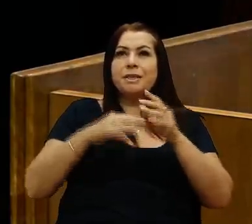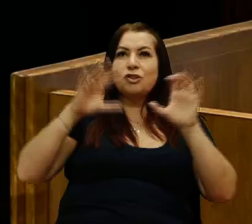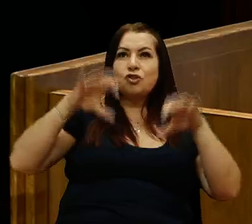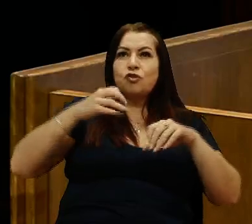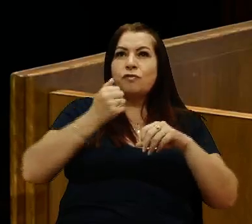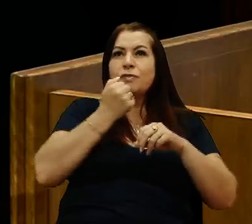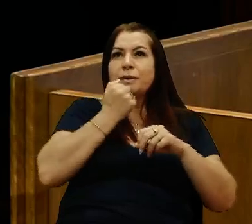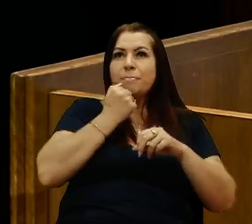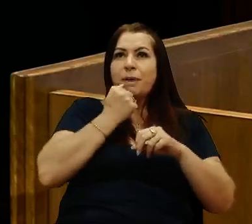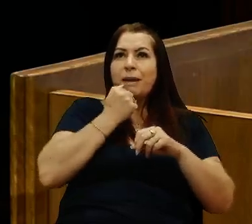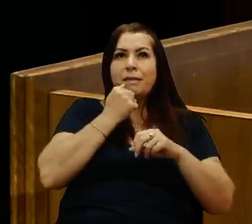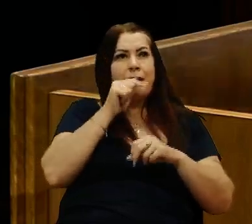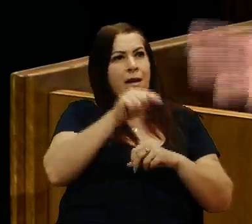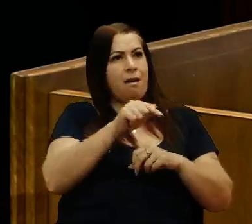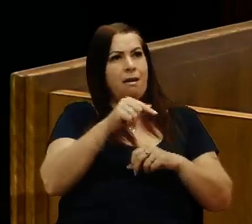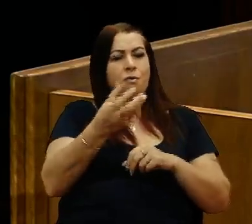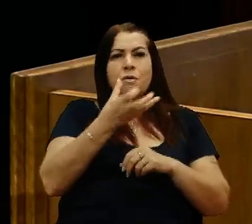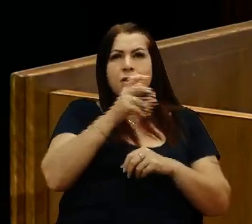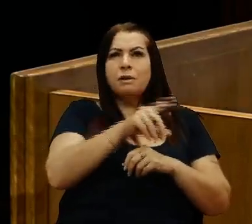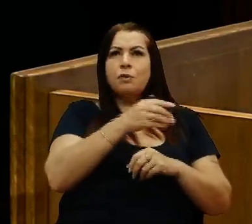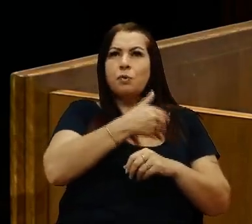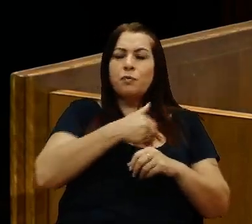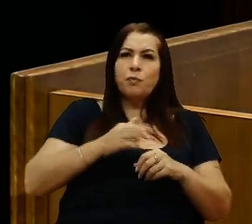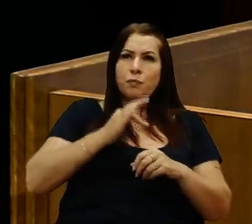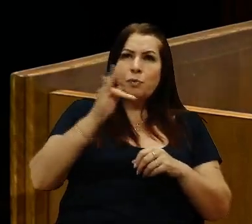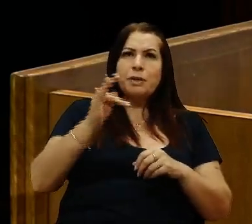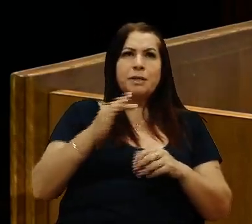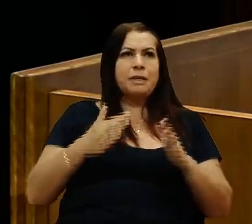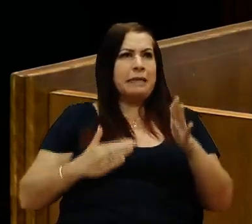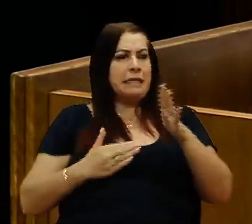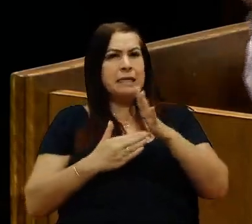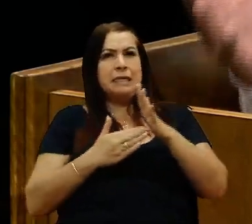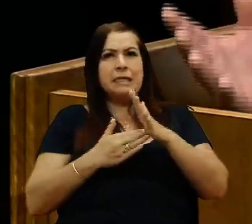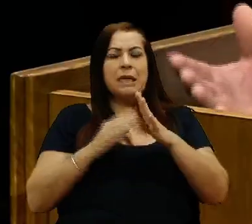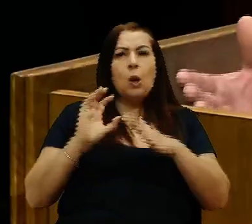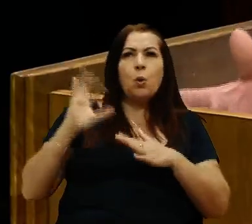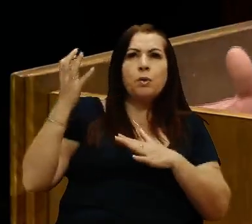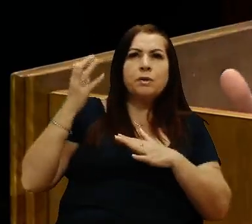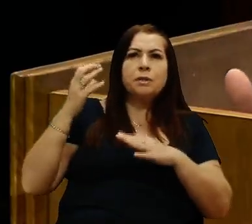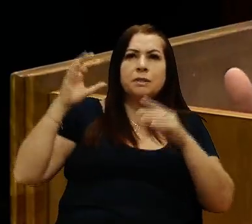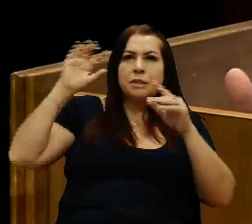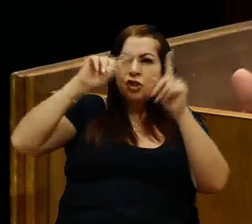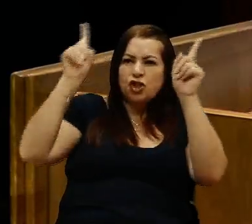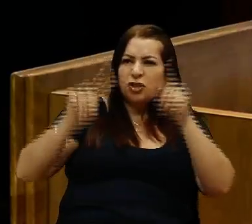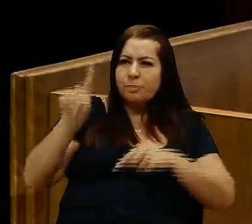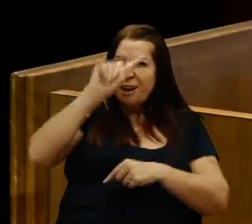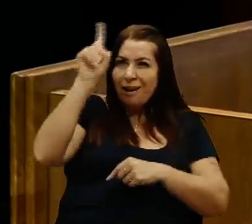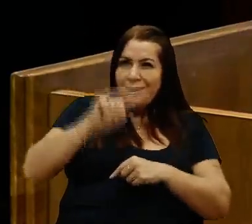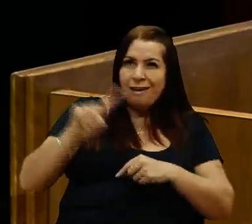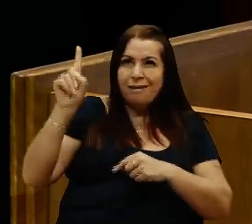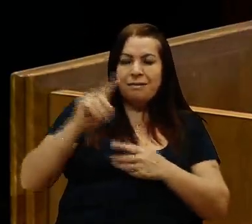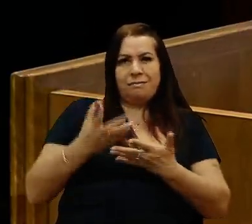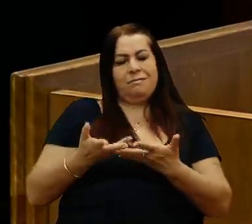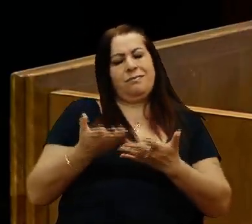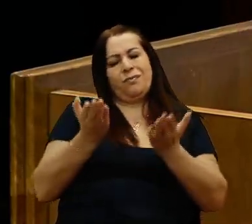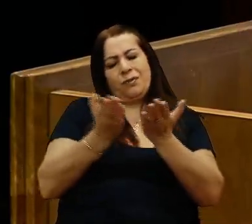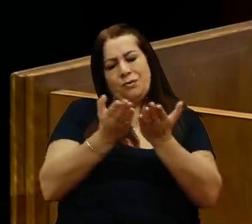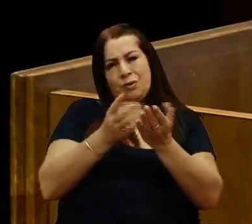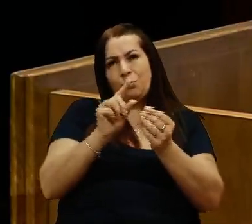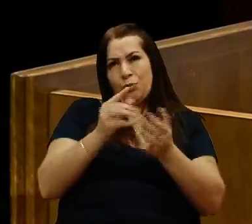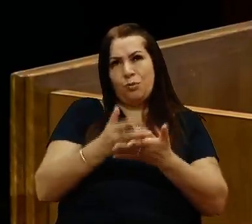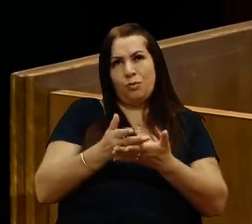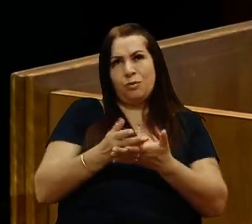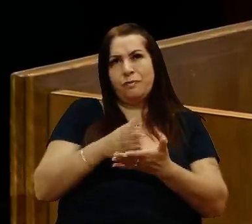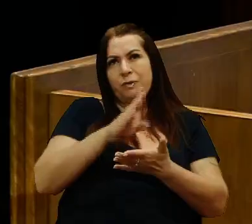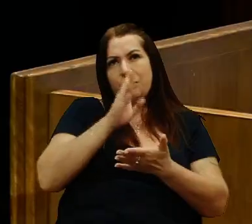O cara está querendo que o governo federal impeça que aconteçam tempestades. Gente, mas vamos estudar um pouco, senão ficam quietos, que fica